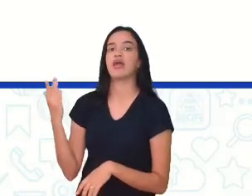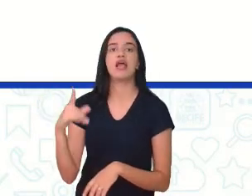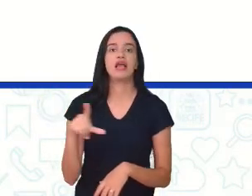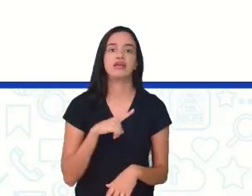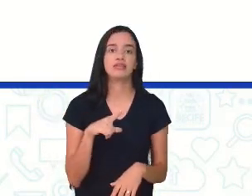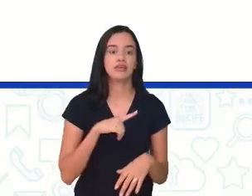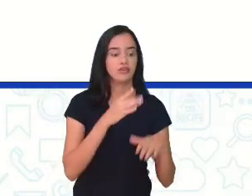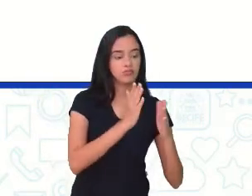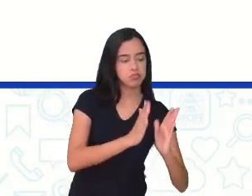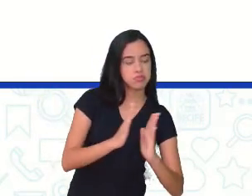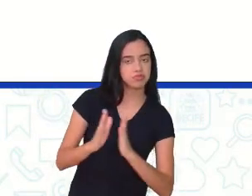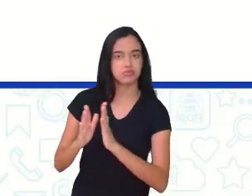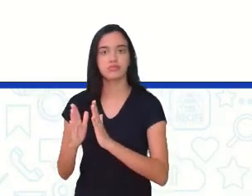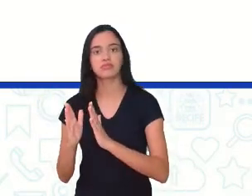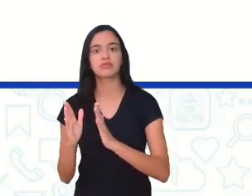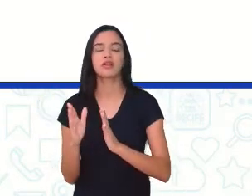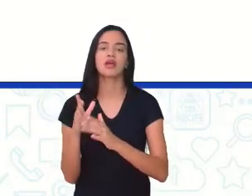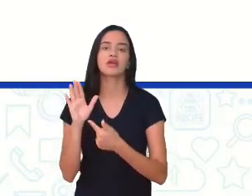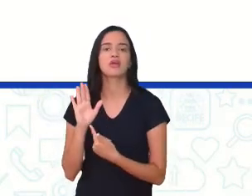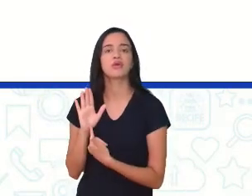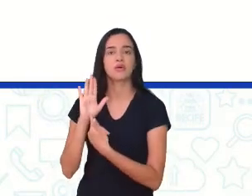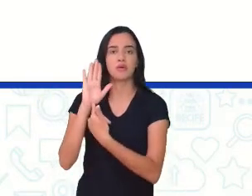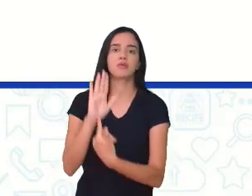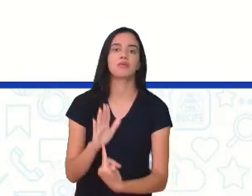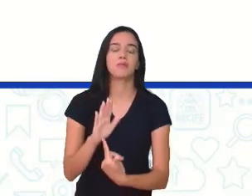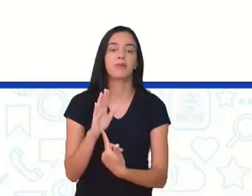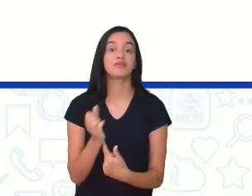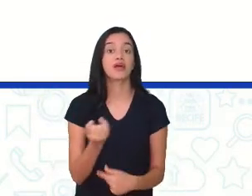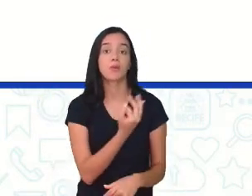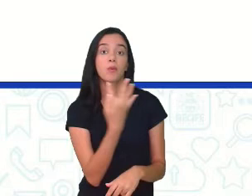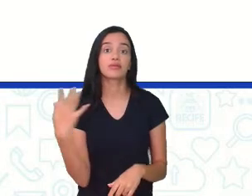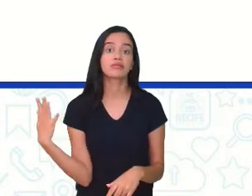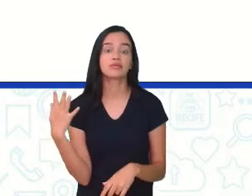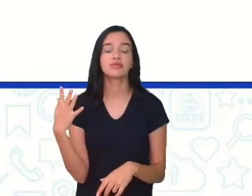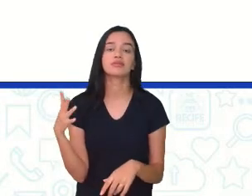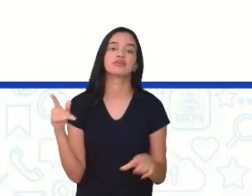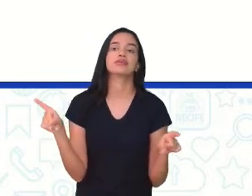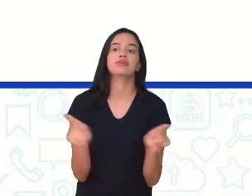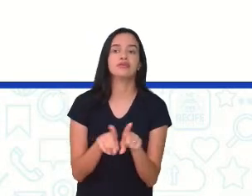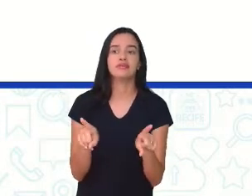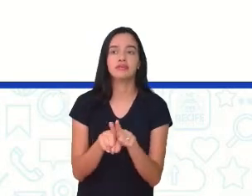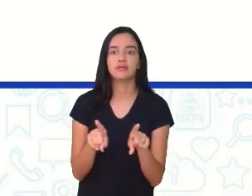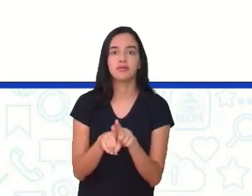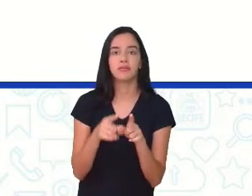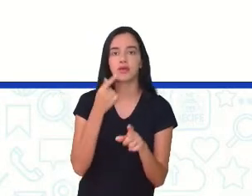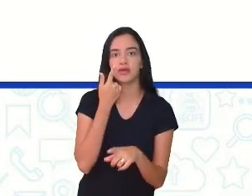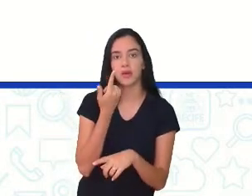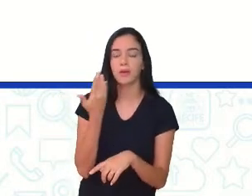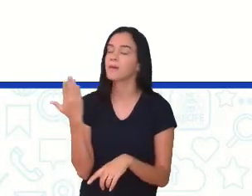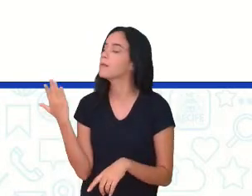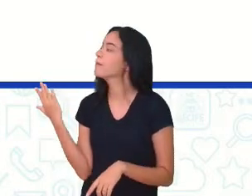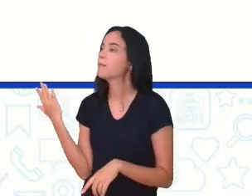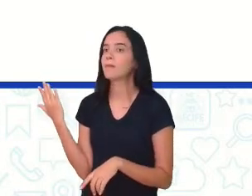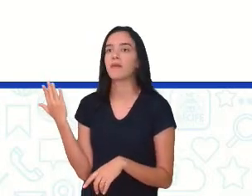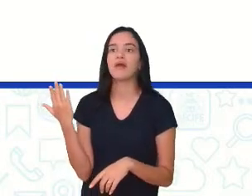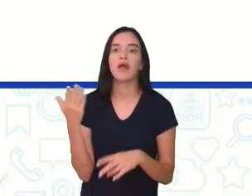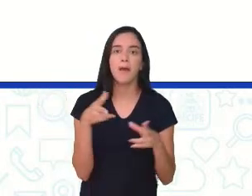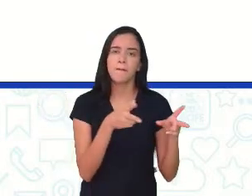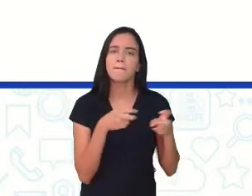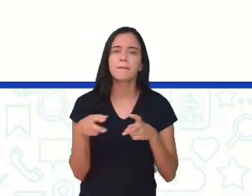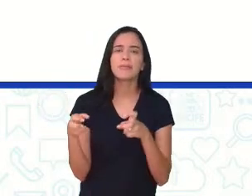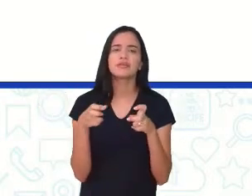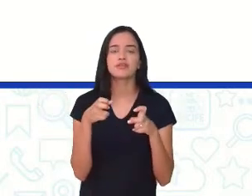frequência absoluta, que representa essas quantidades. E aqui embaixo, ó, nota que eu coloquei